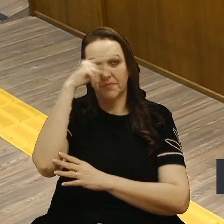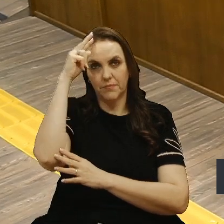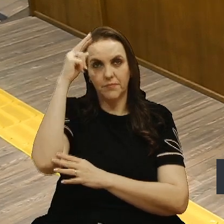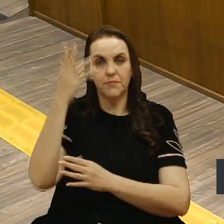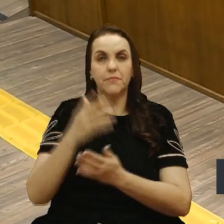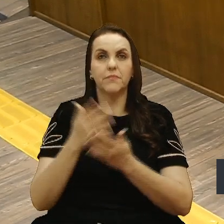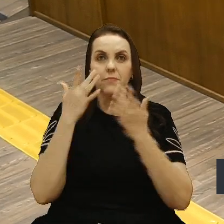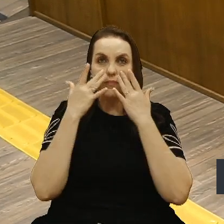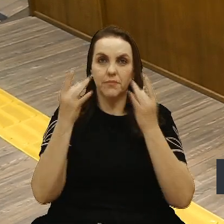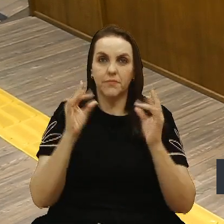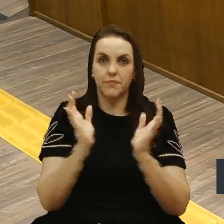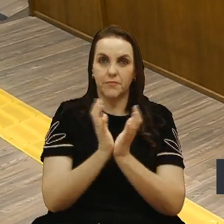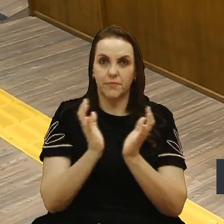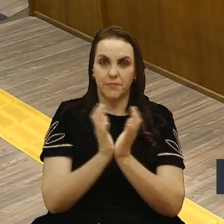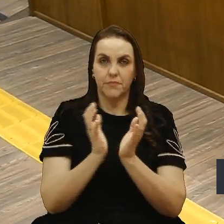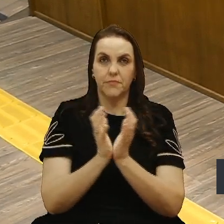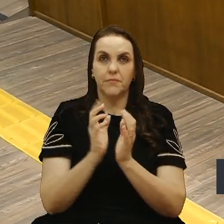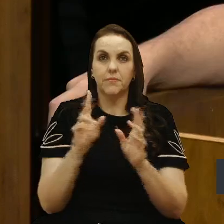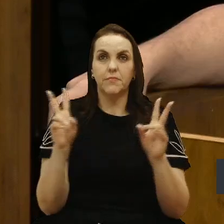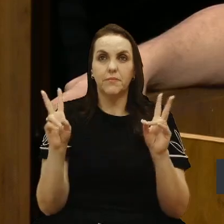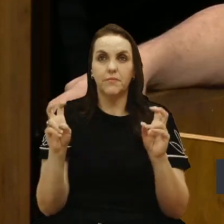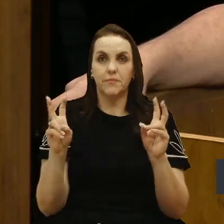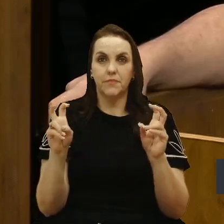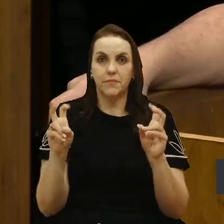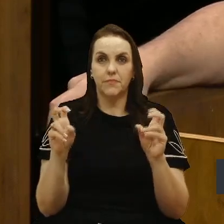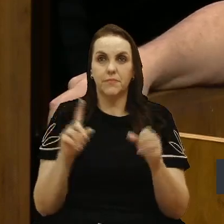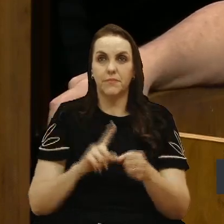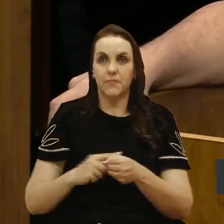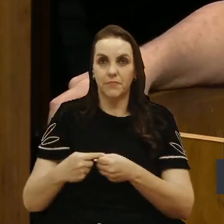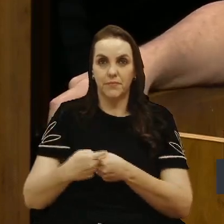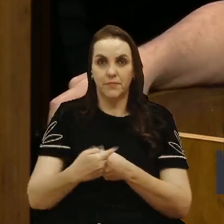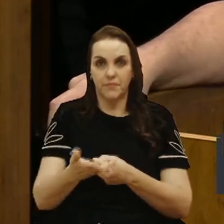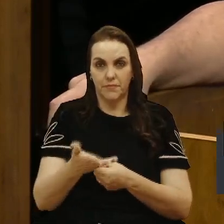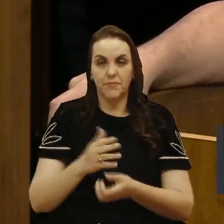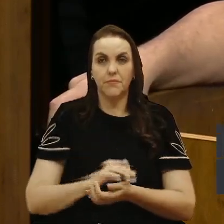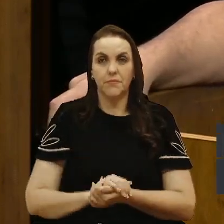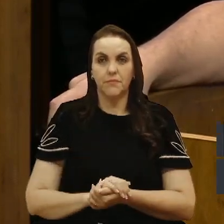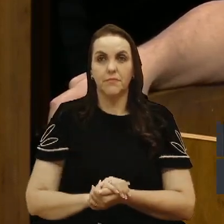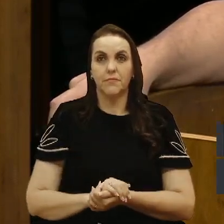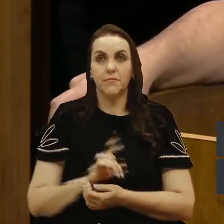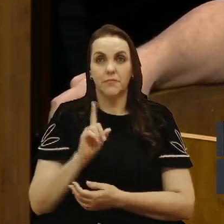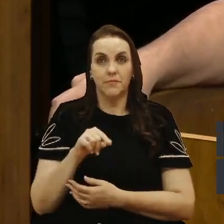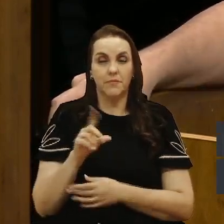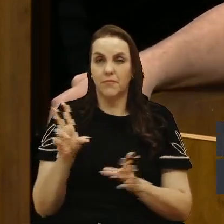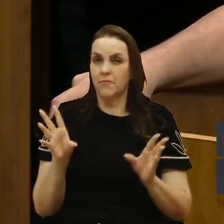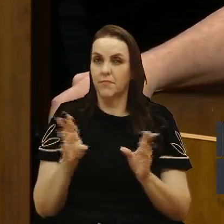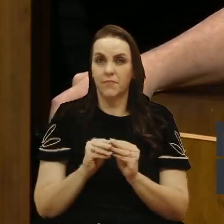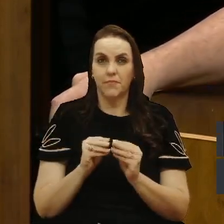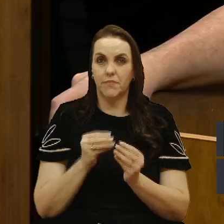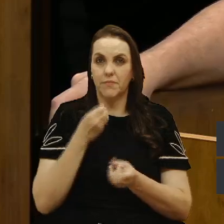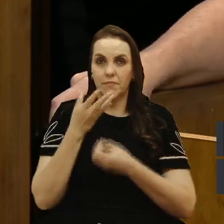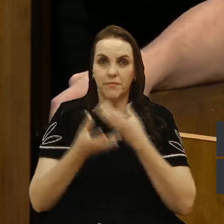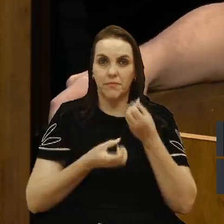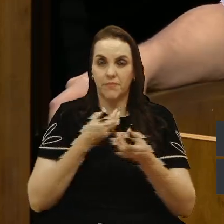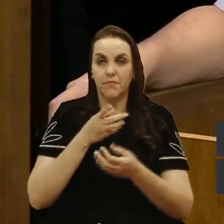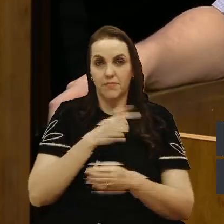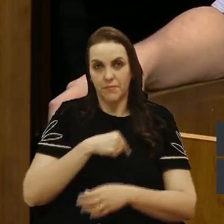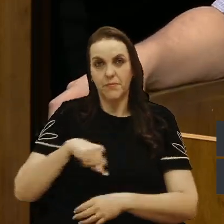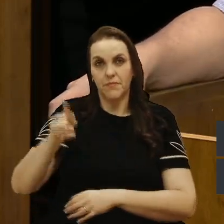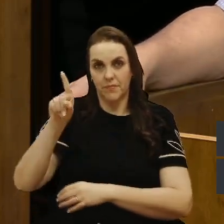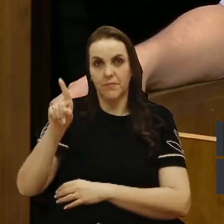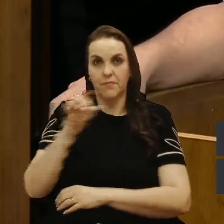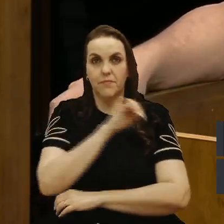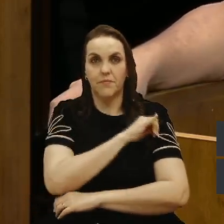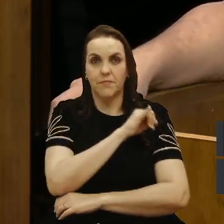dos colegas, porque eu acho que o assunto é um assunto da cidade, é um breve relato da ida até o Rio de